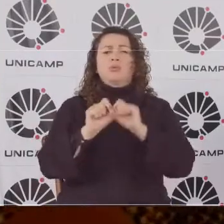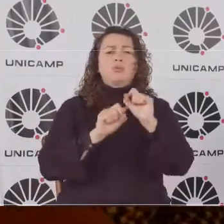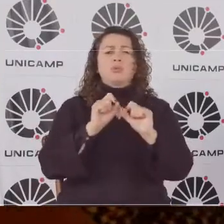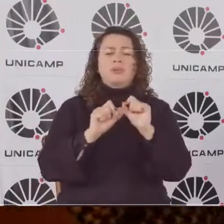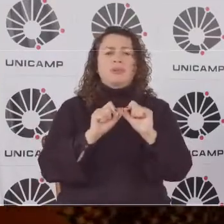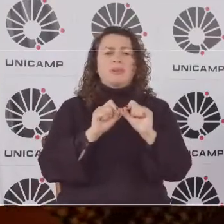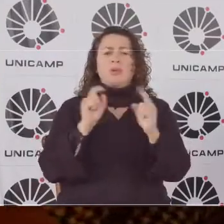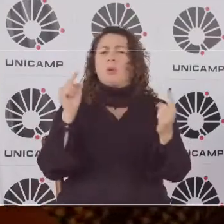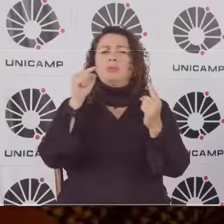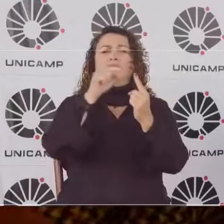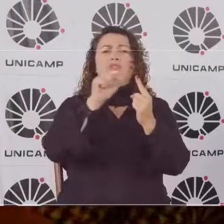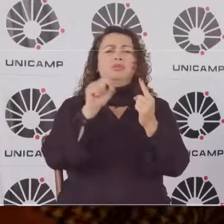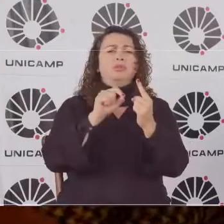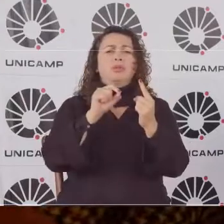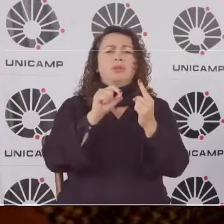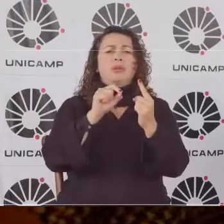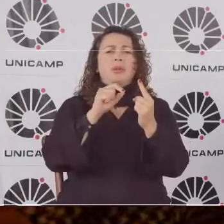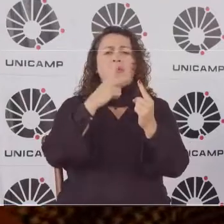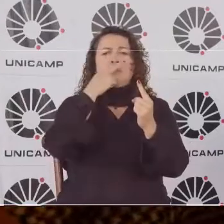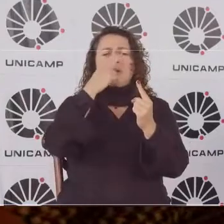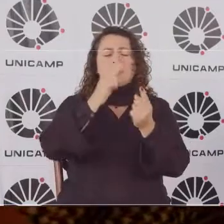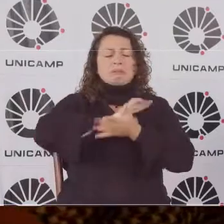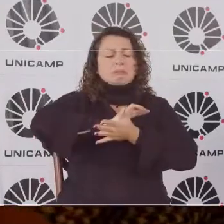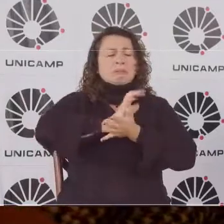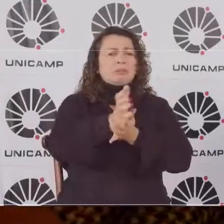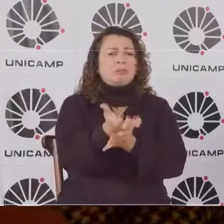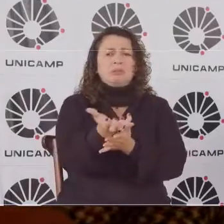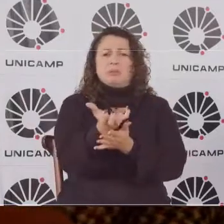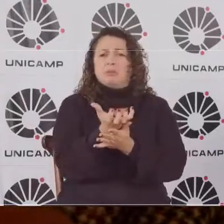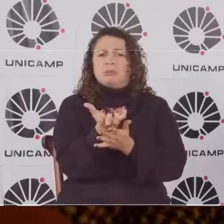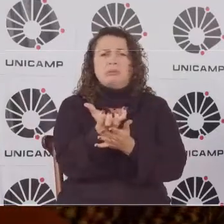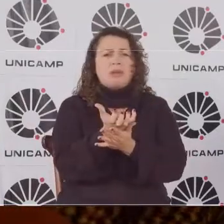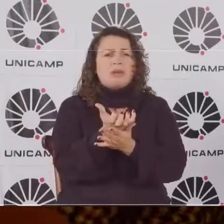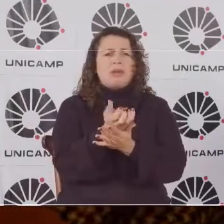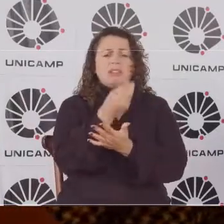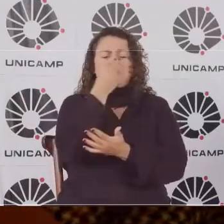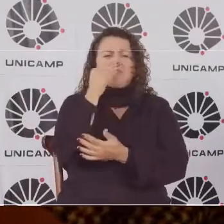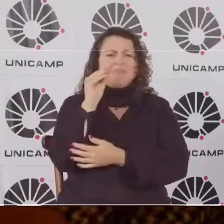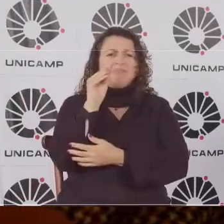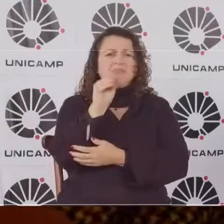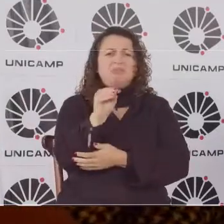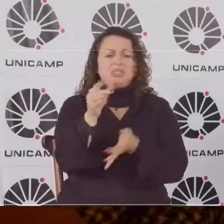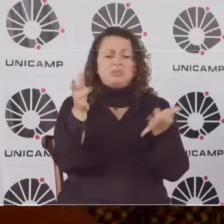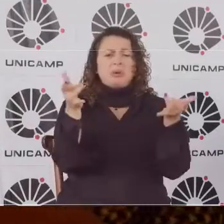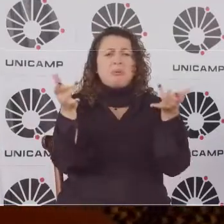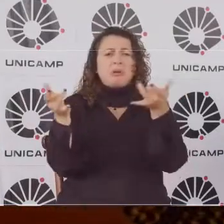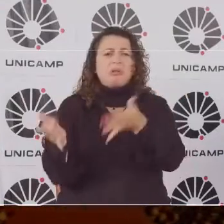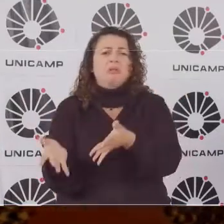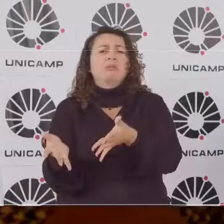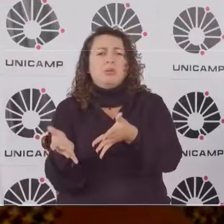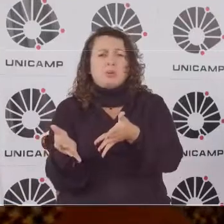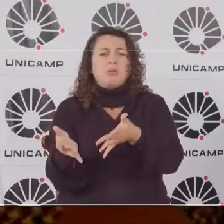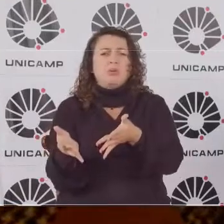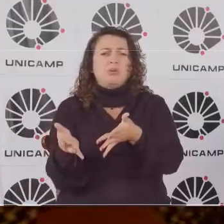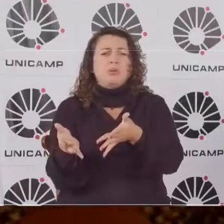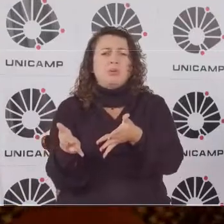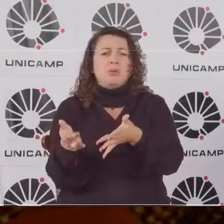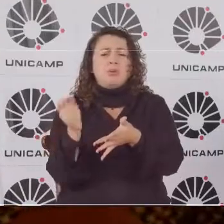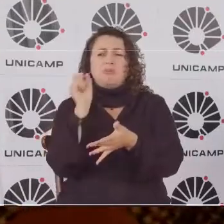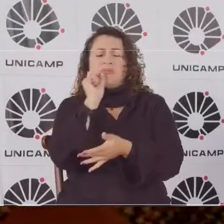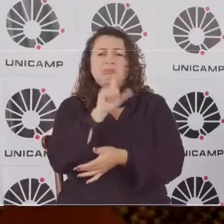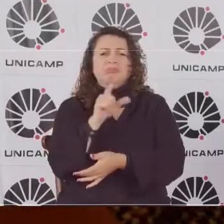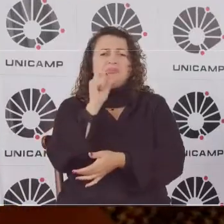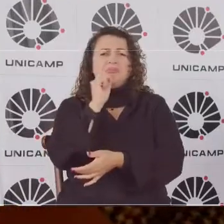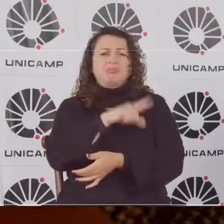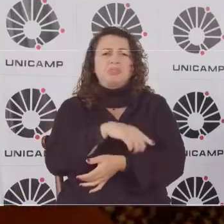finalidade irracional da destruição do desprezo Do abandono do escárnio